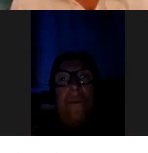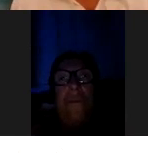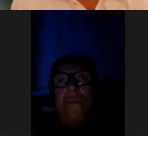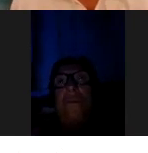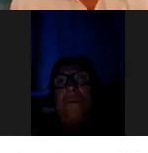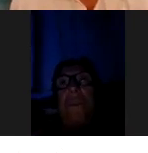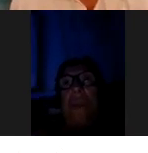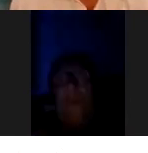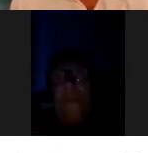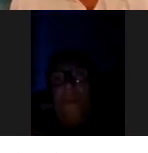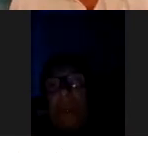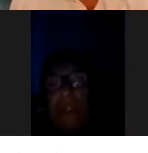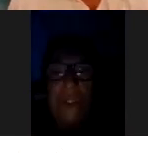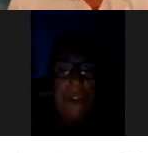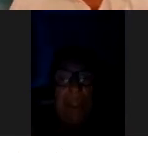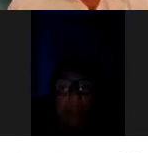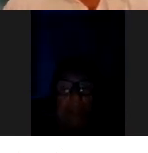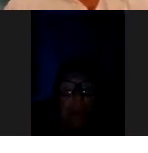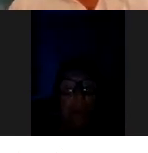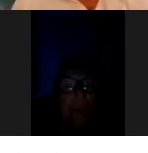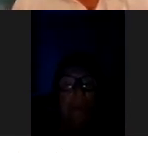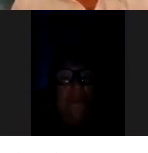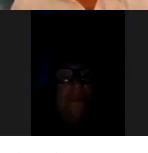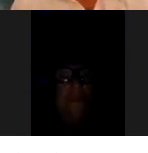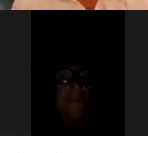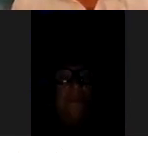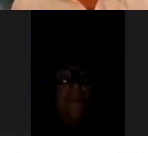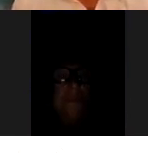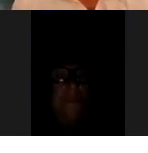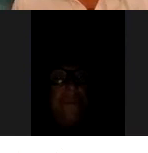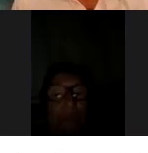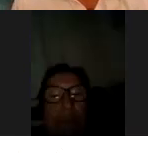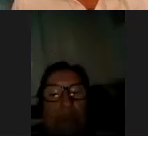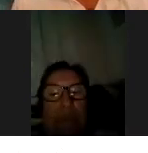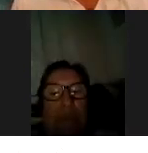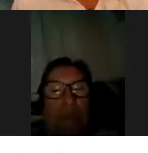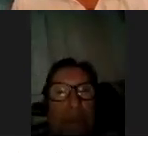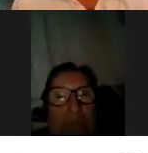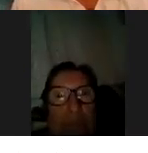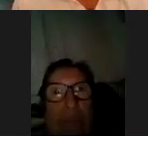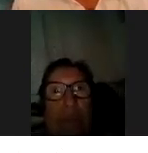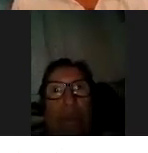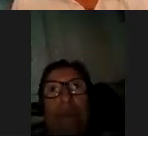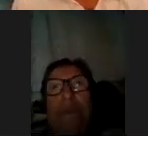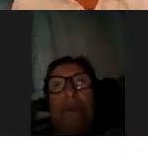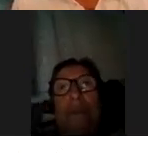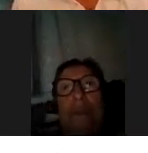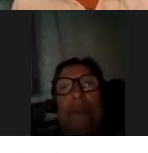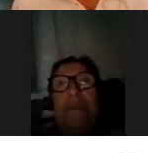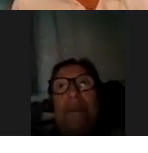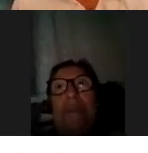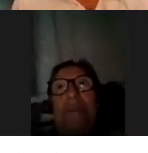Obrigado. E aí, nesses círculos que a Rosângela descreveu, eu coloquei as evidências.